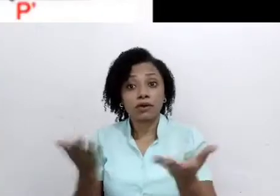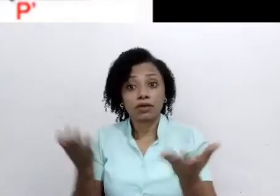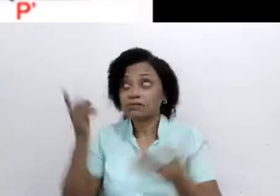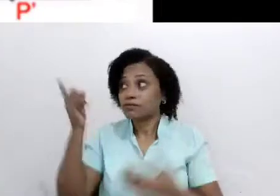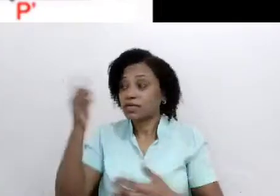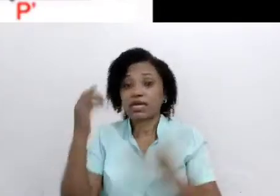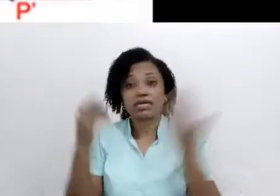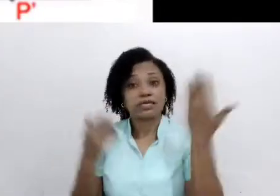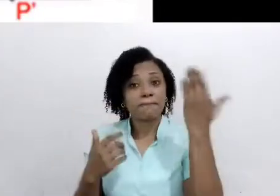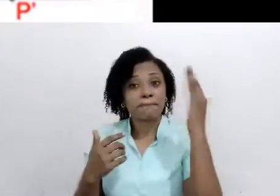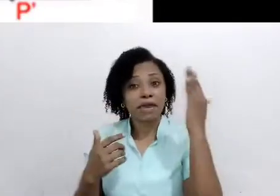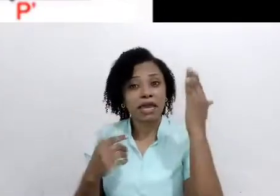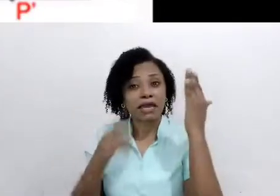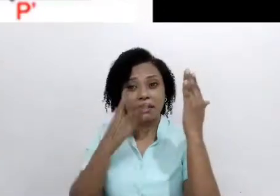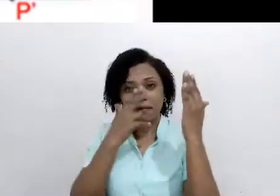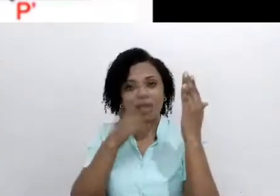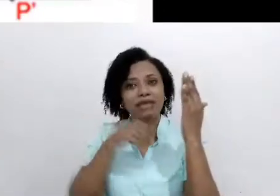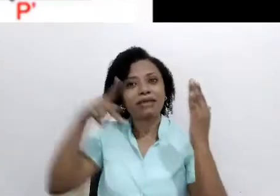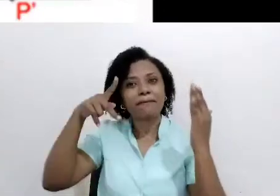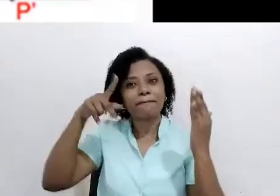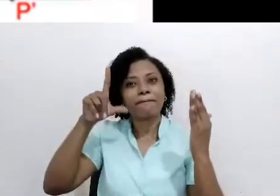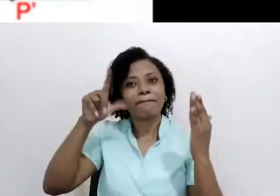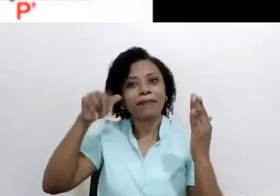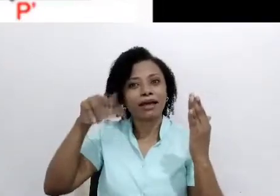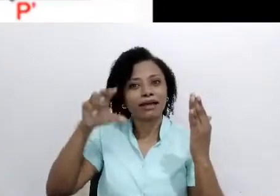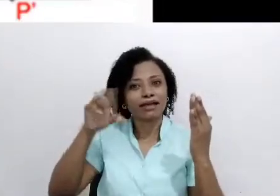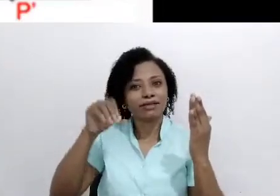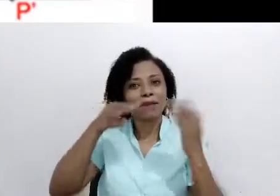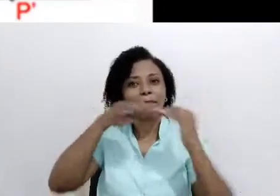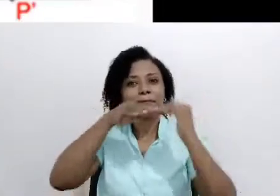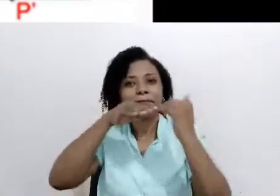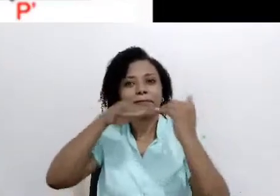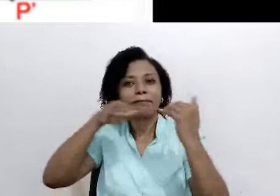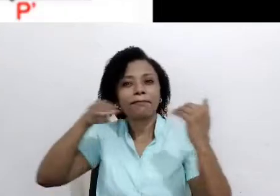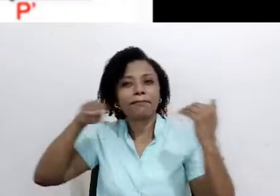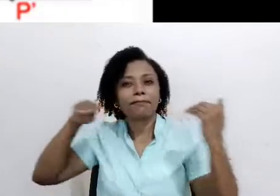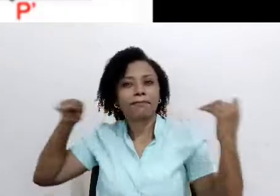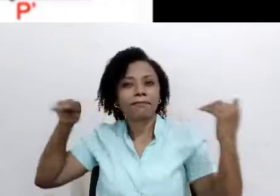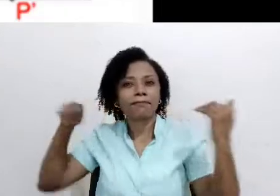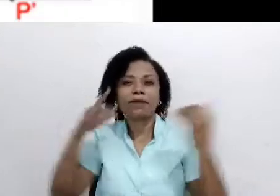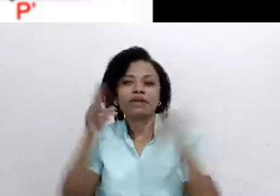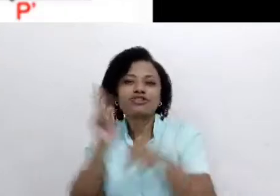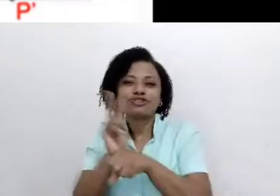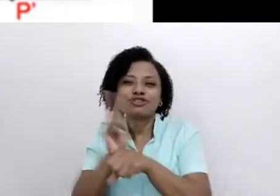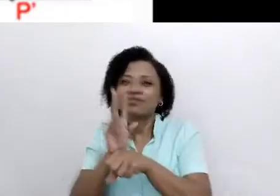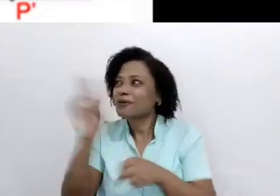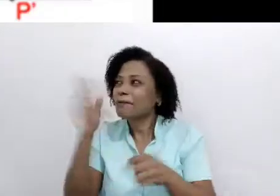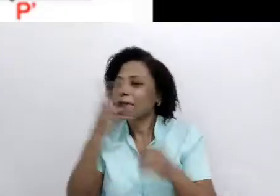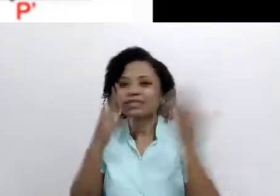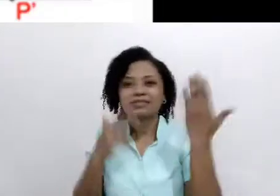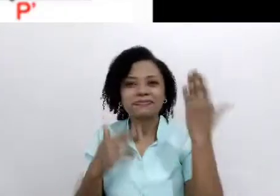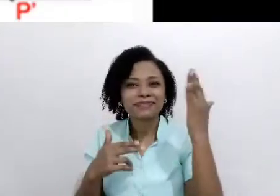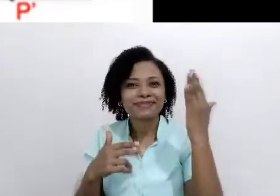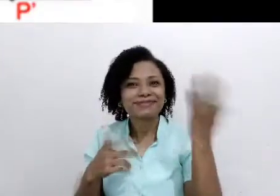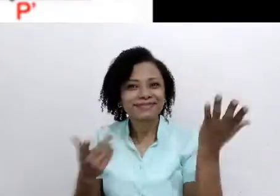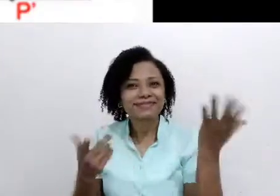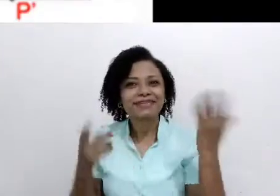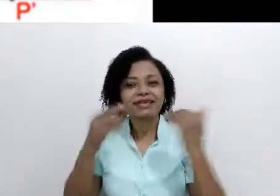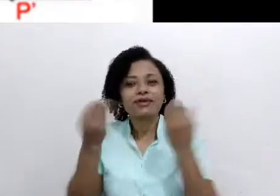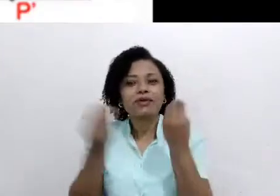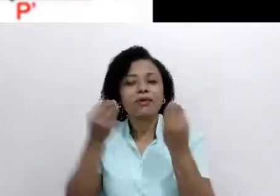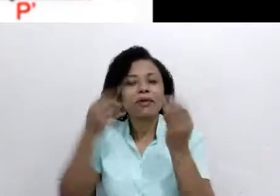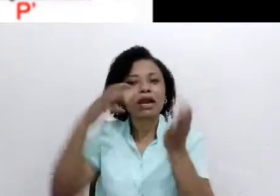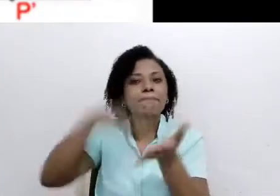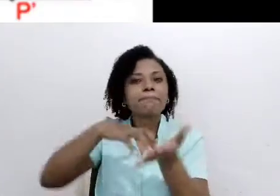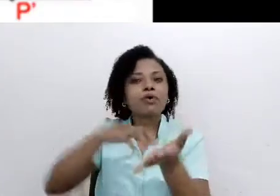Espelho plano. Espelho plano nada mais é do que uma superfície plana na qual o fenômeno predominante é a